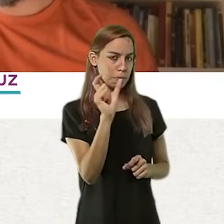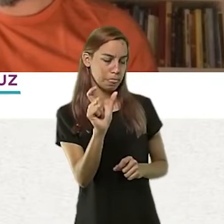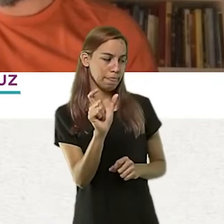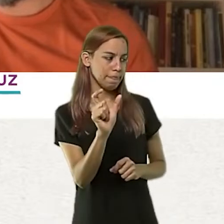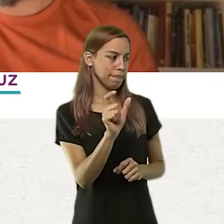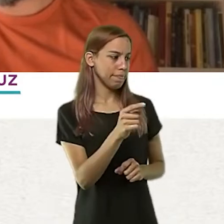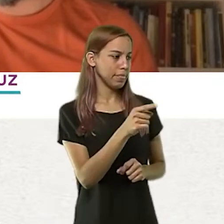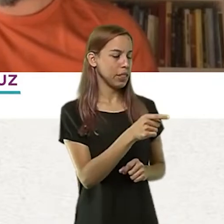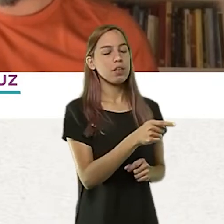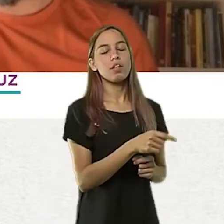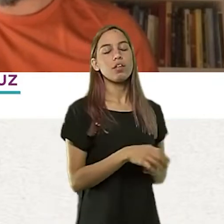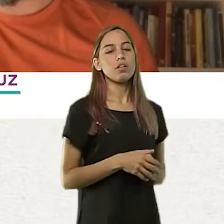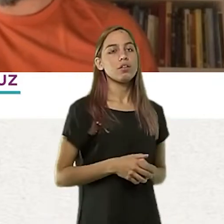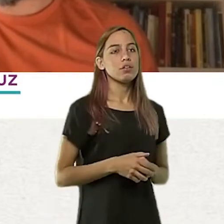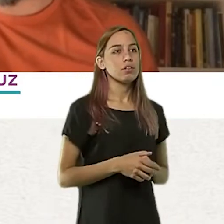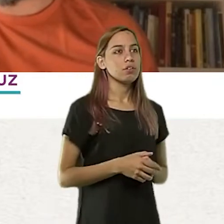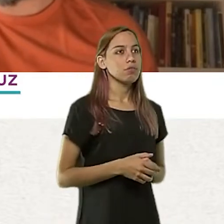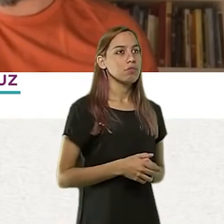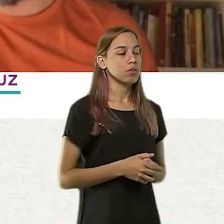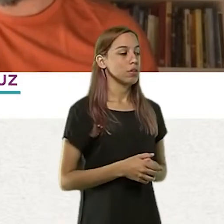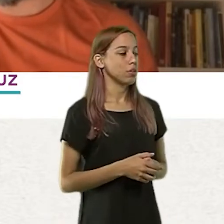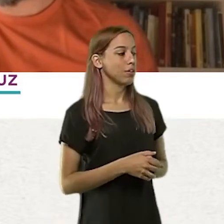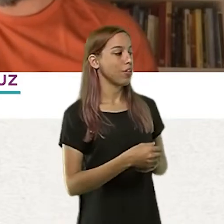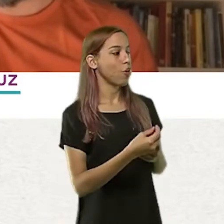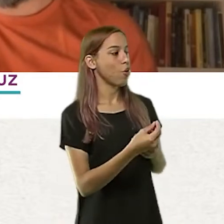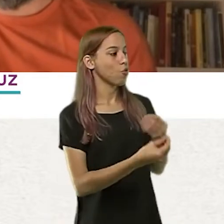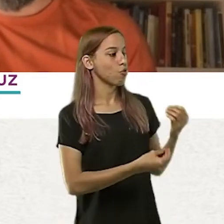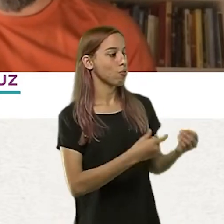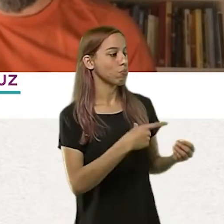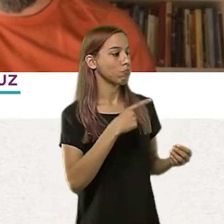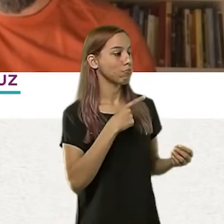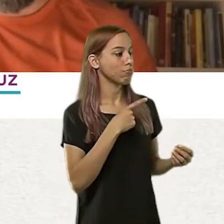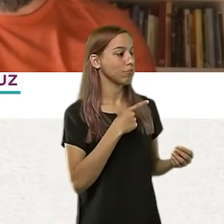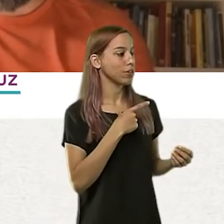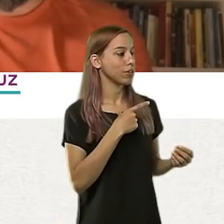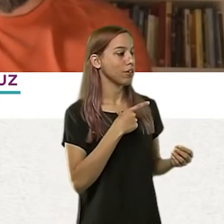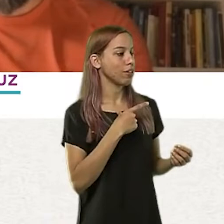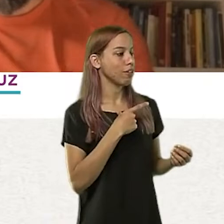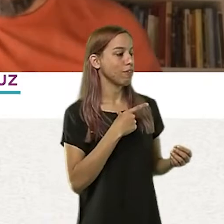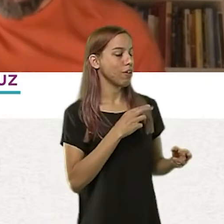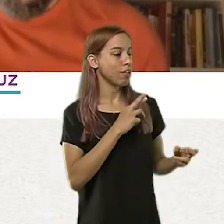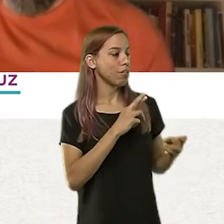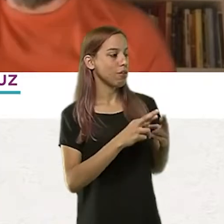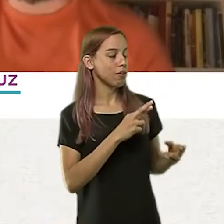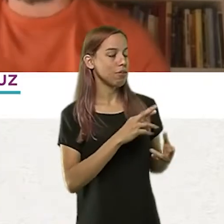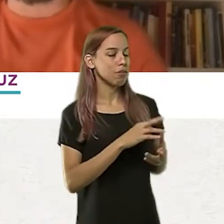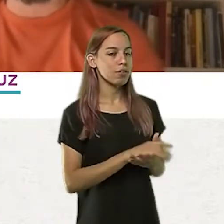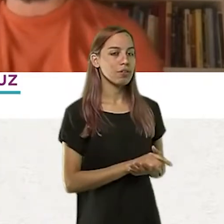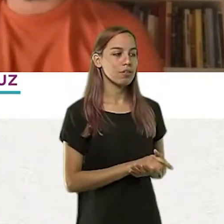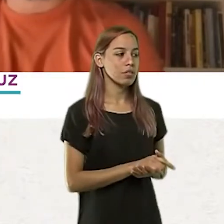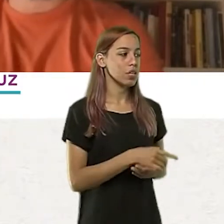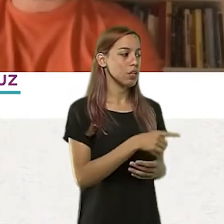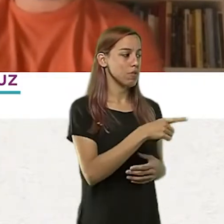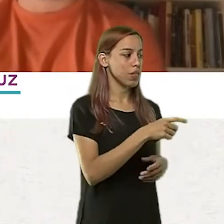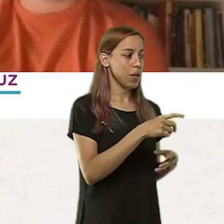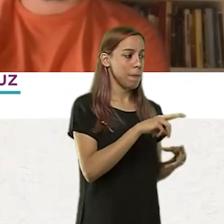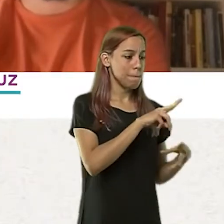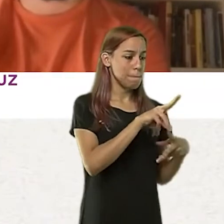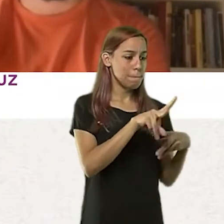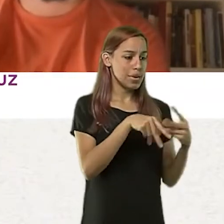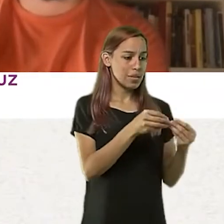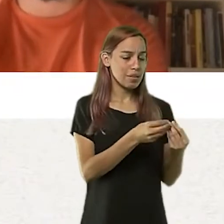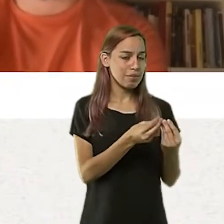de Castro, seria um presente. Acho que você vai dar um presente para a Valéria se você falar lá da Paraíba. A